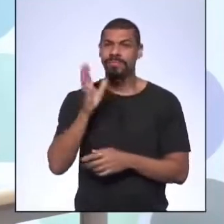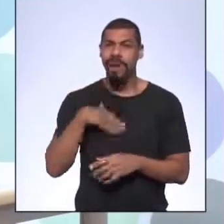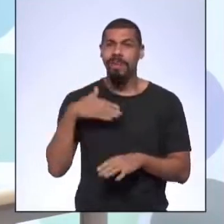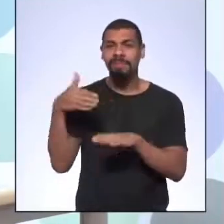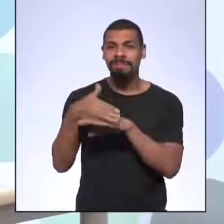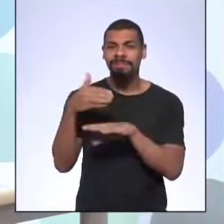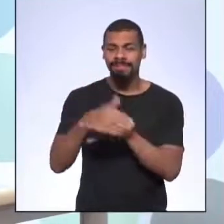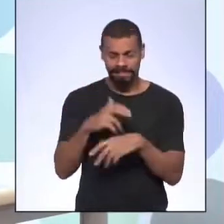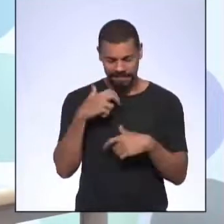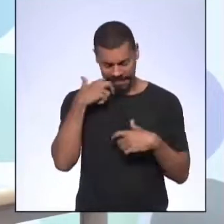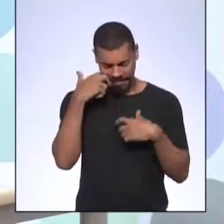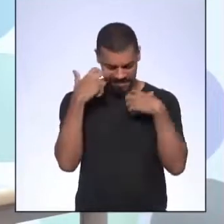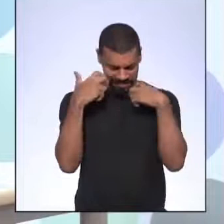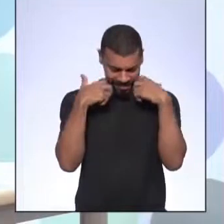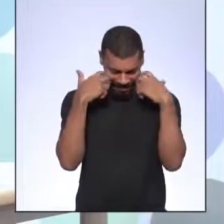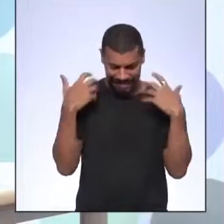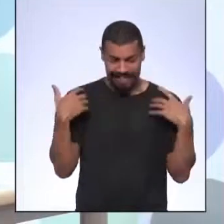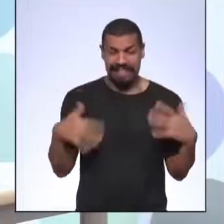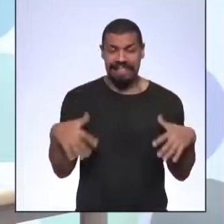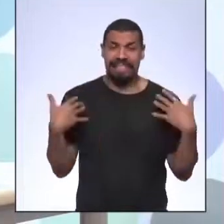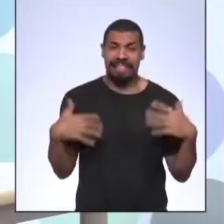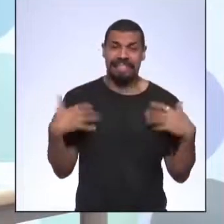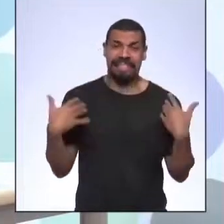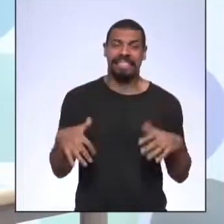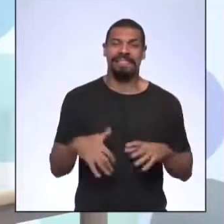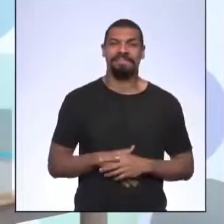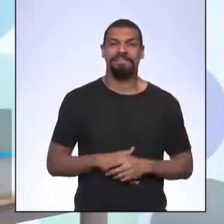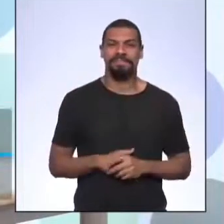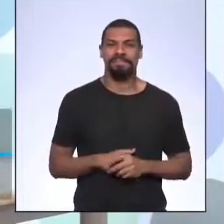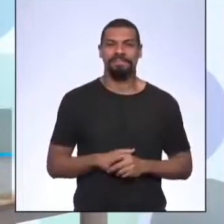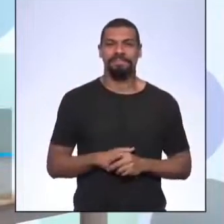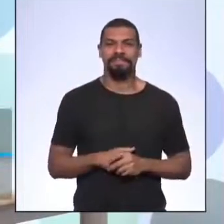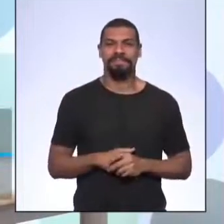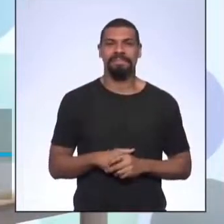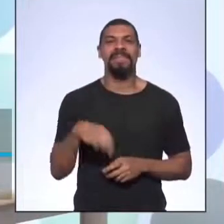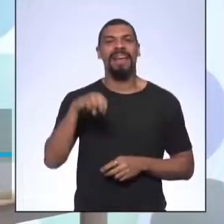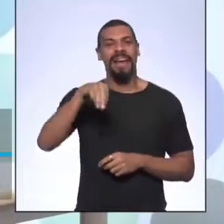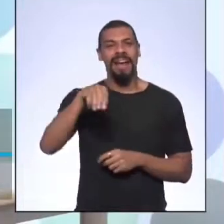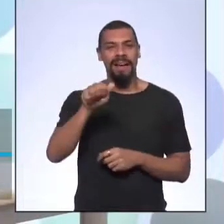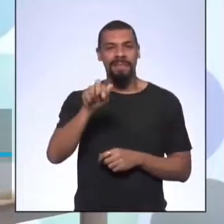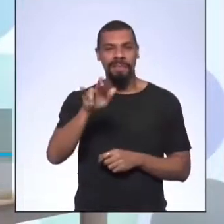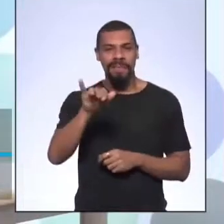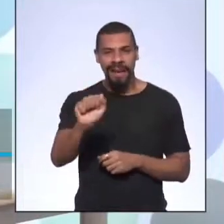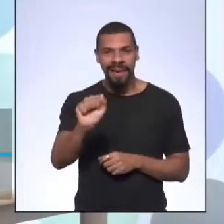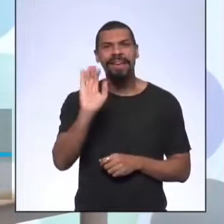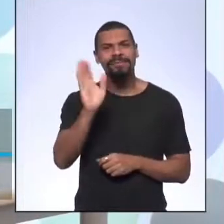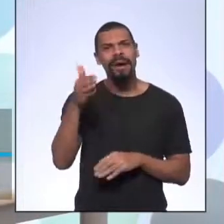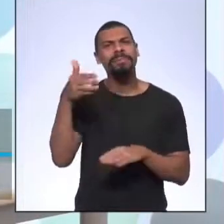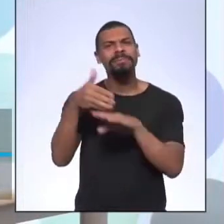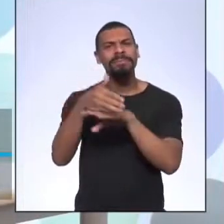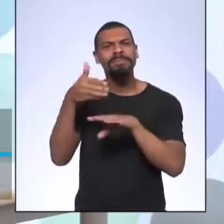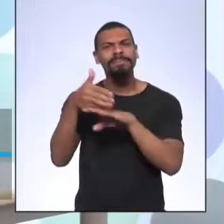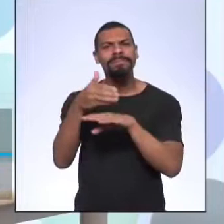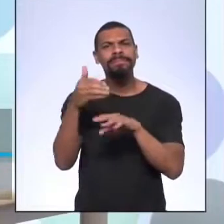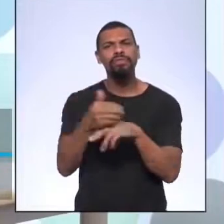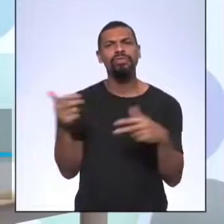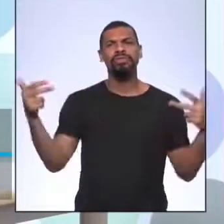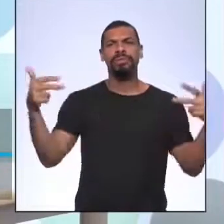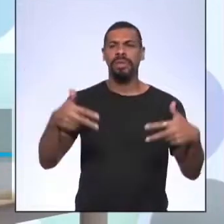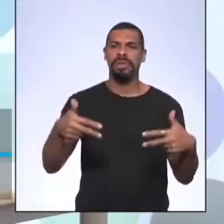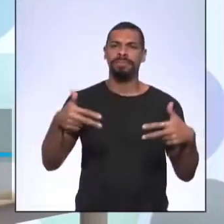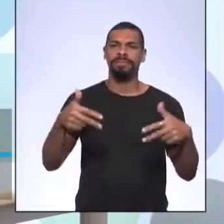foi com bastante vergonha da vergonha mesmo viu Raquel olha só Maria Gabriela falou que participou de Slam